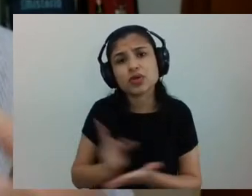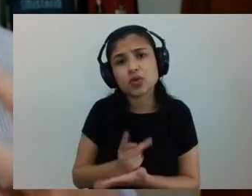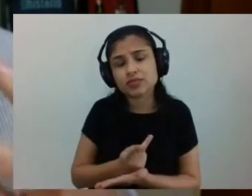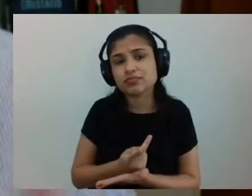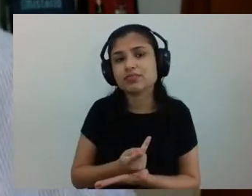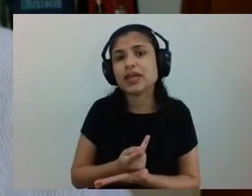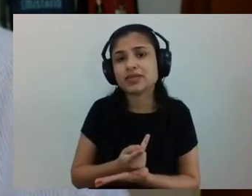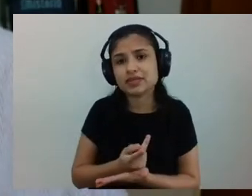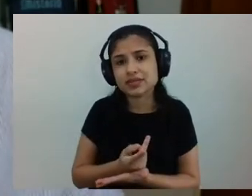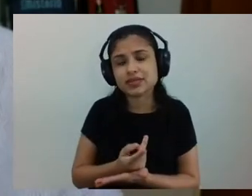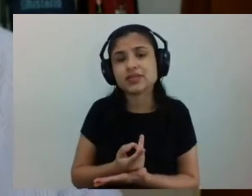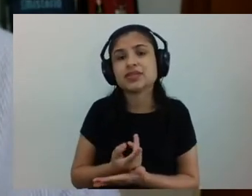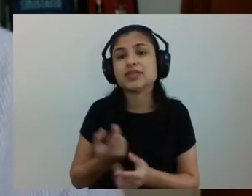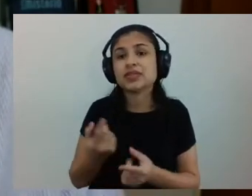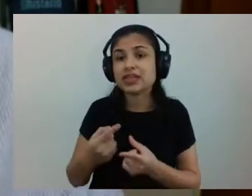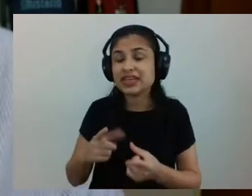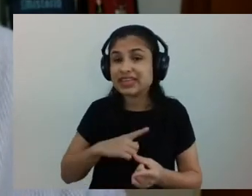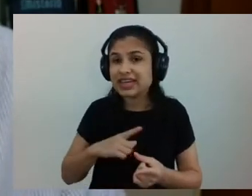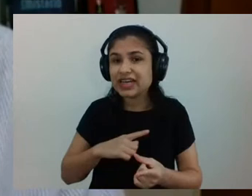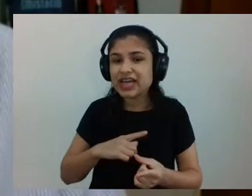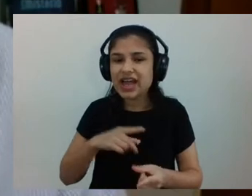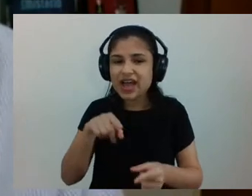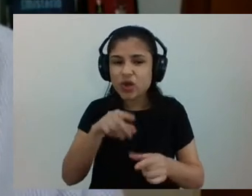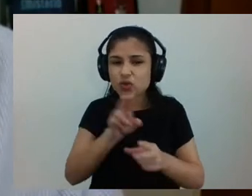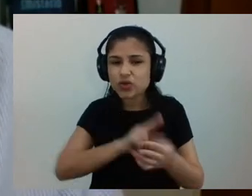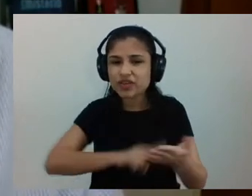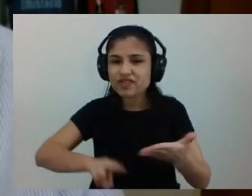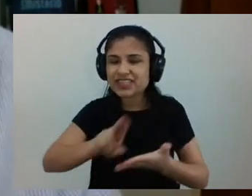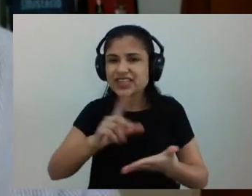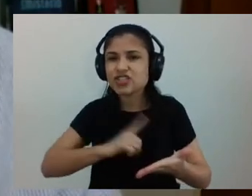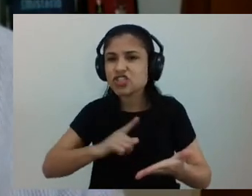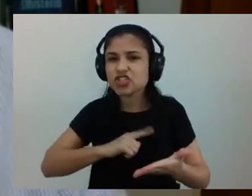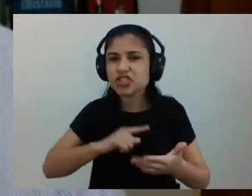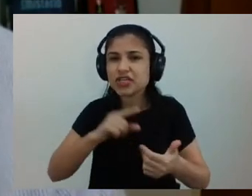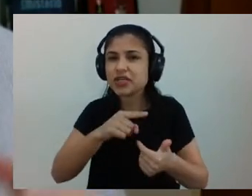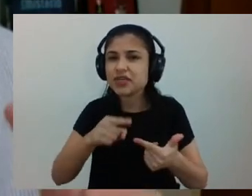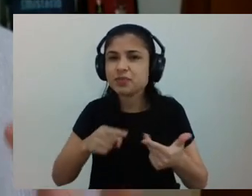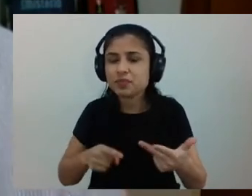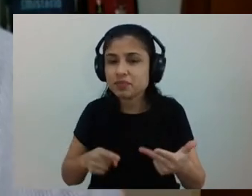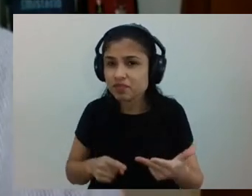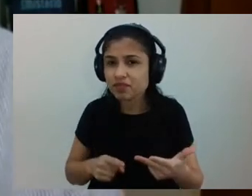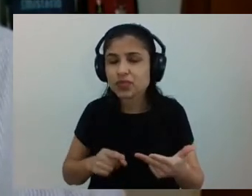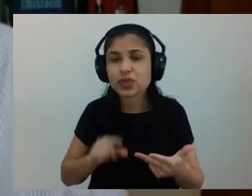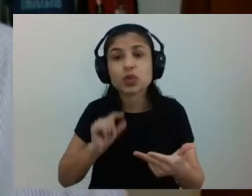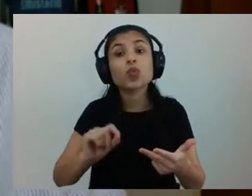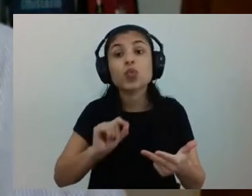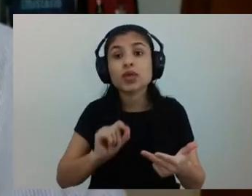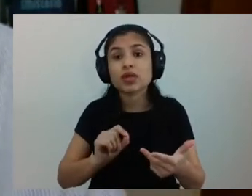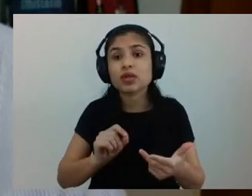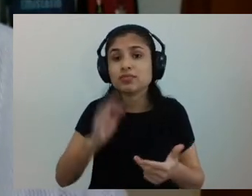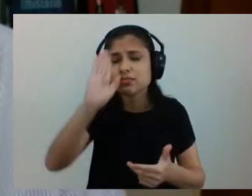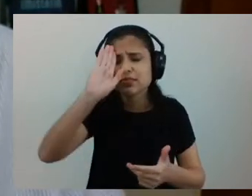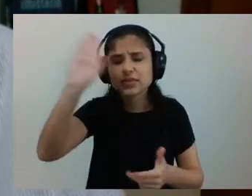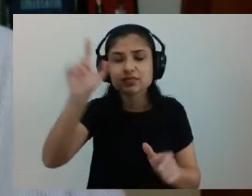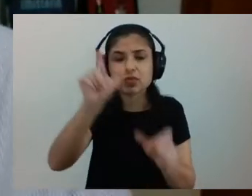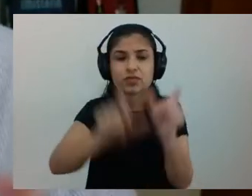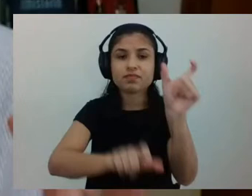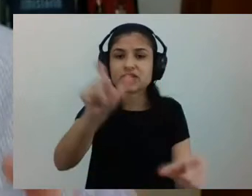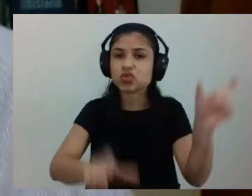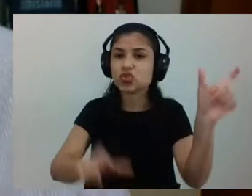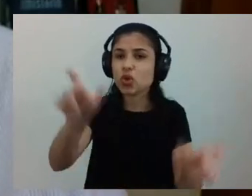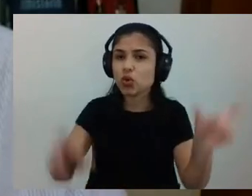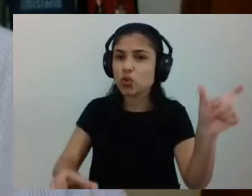enorme patrimônio que essa universidade tem. Esse patrimônio são justamente as pessoas. São justamente aqueles que